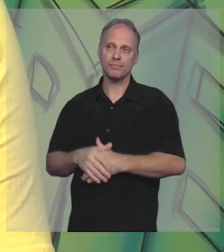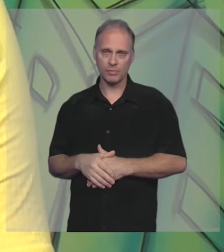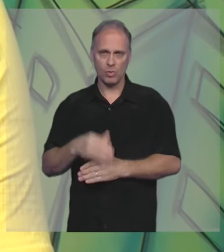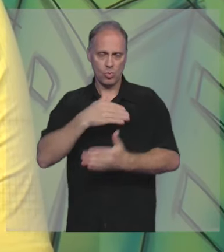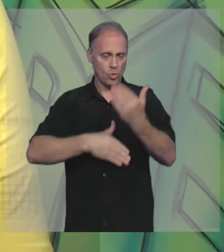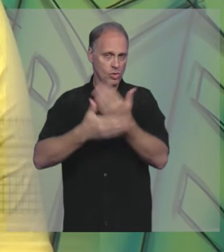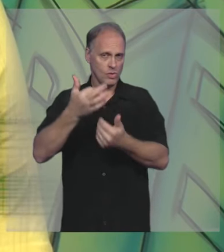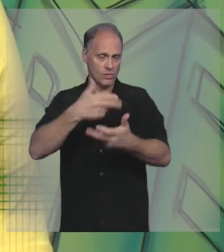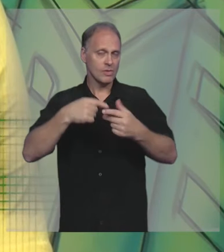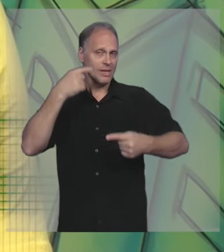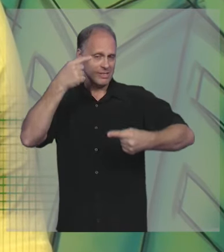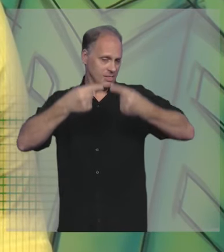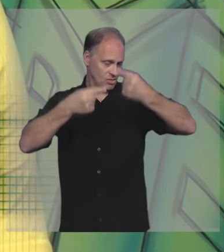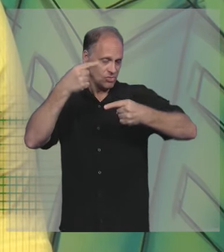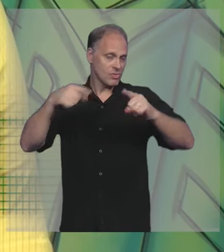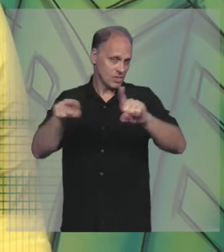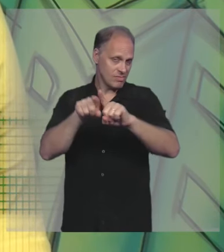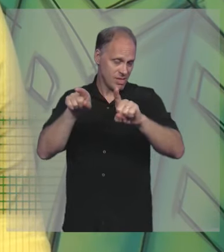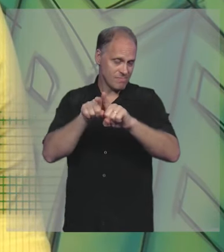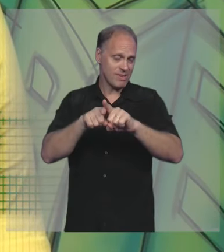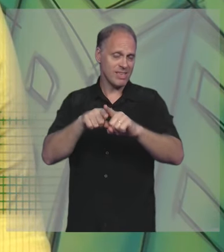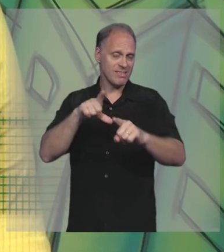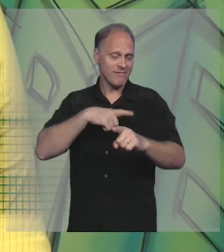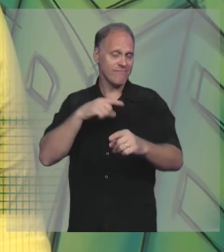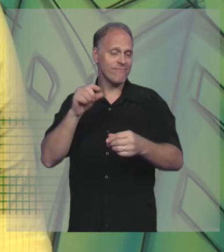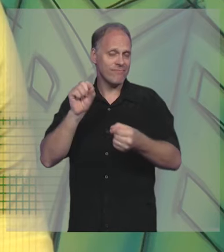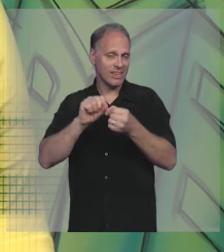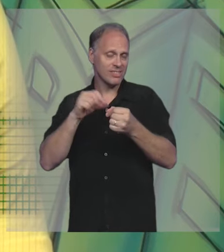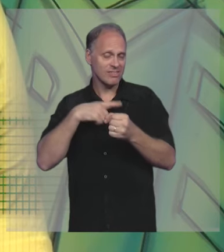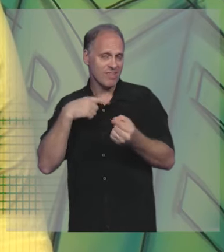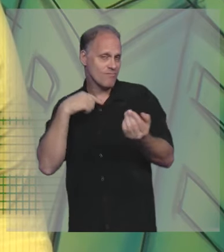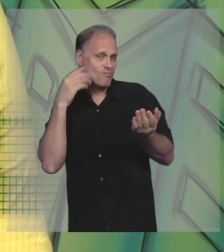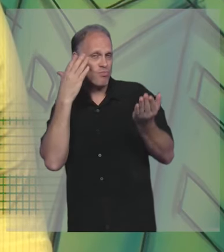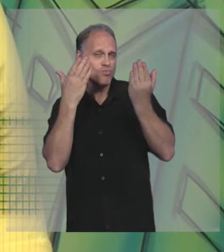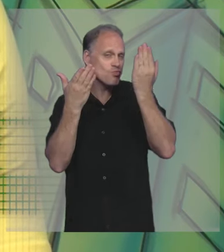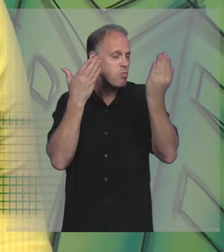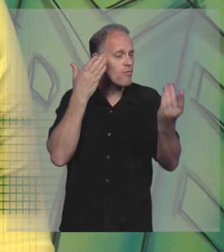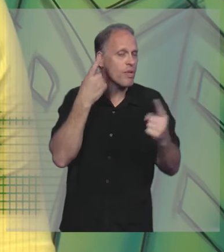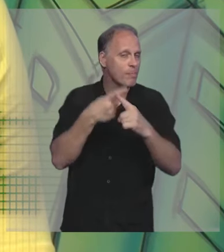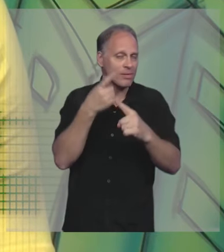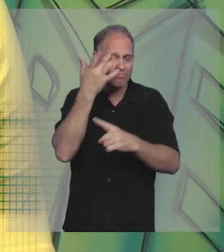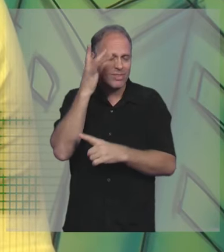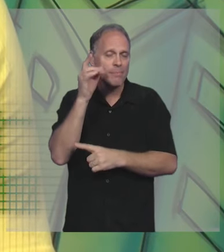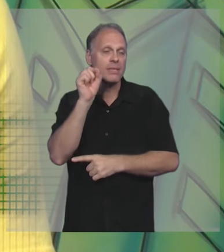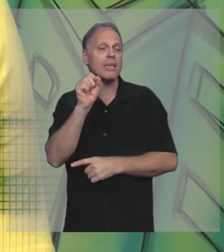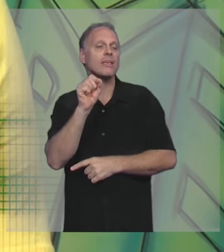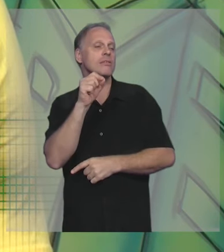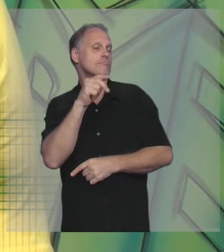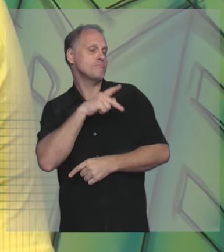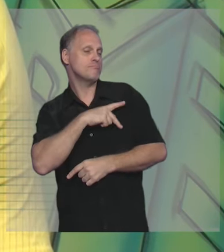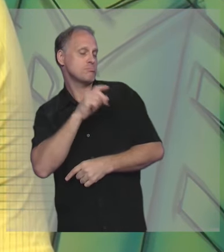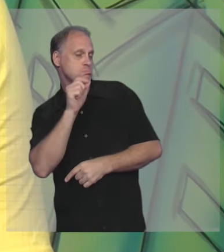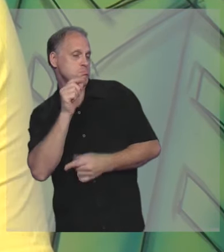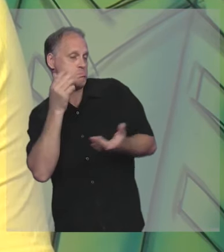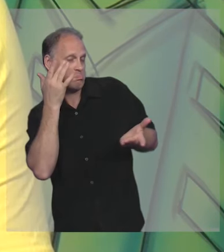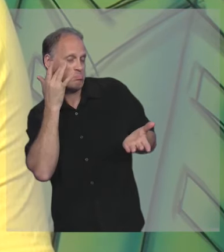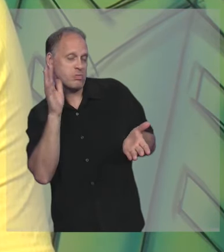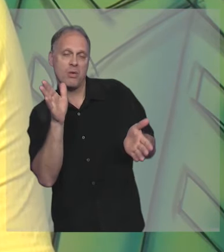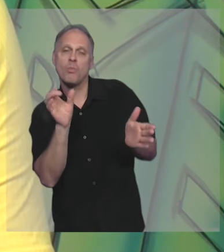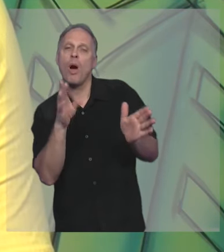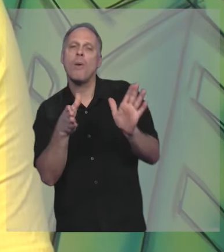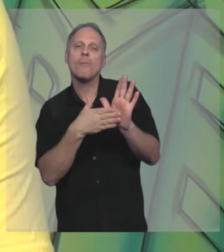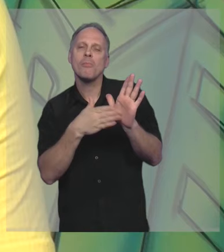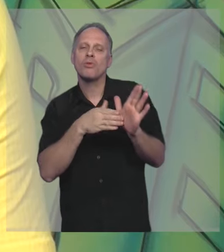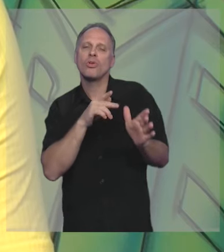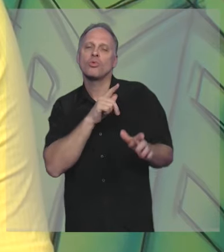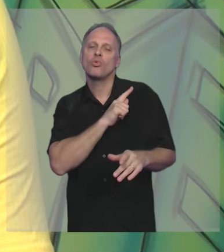que vai acontecer esse ano gera grandes incertezas, exatamente porque tu não sabe, a pessoa que for eleita, tu não sabe qual a